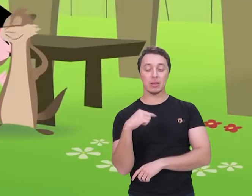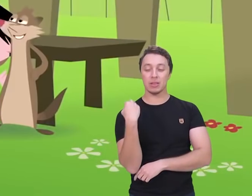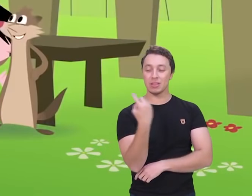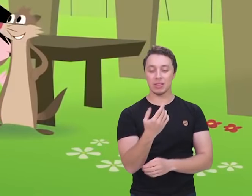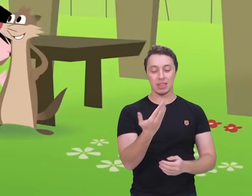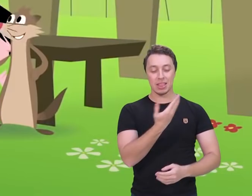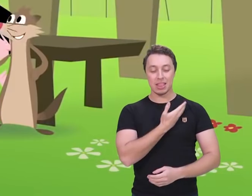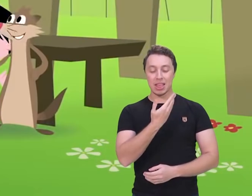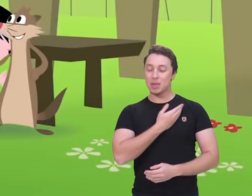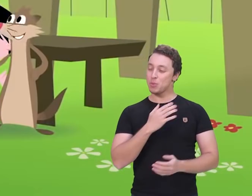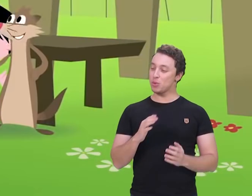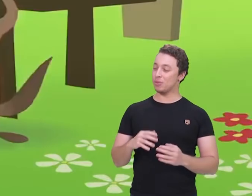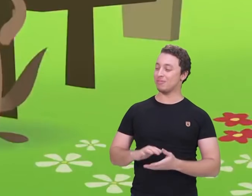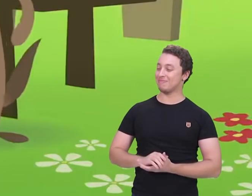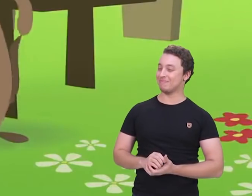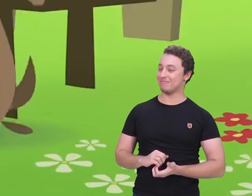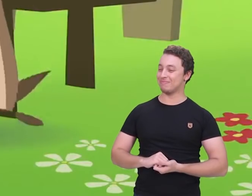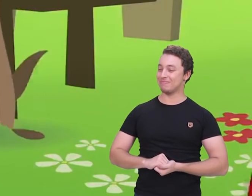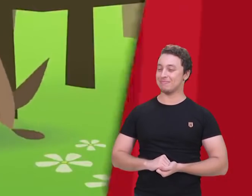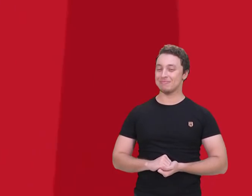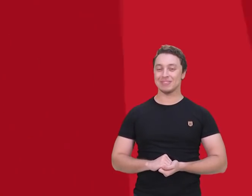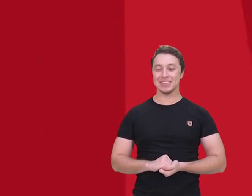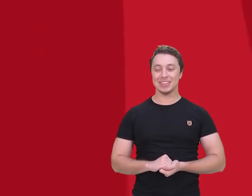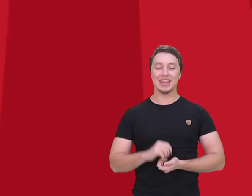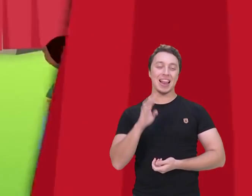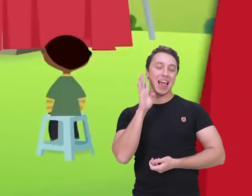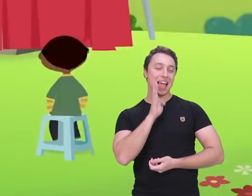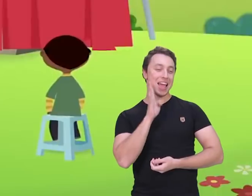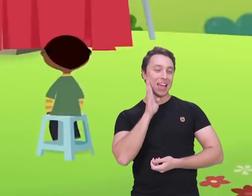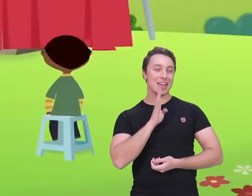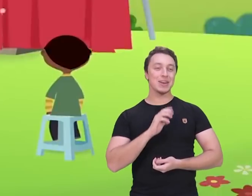Tom e pro Igor? Legal!